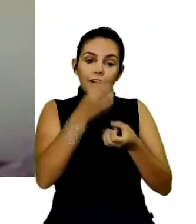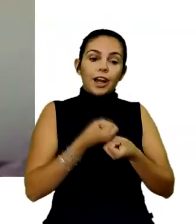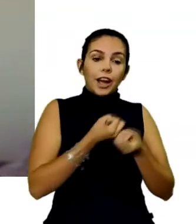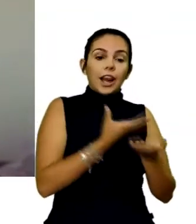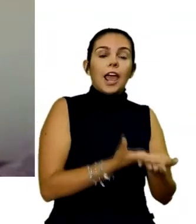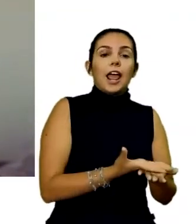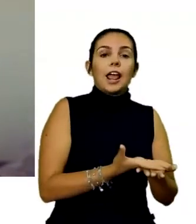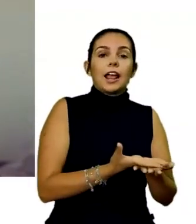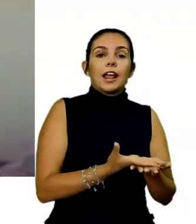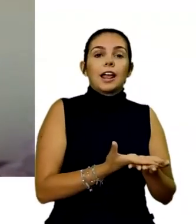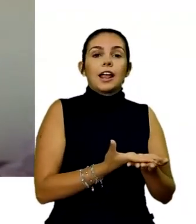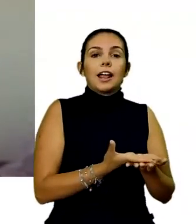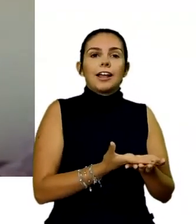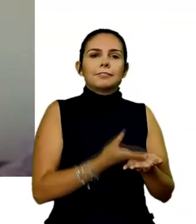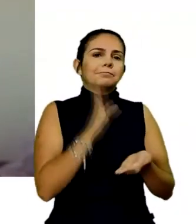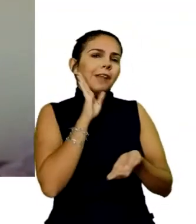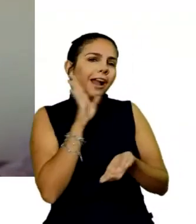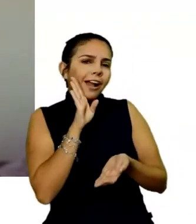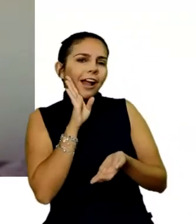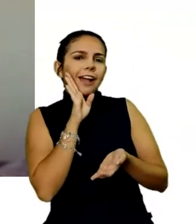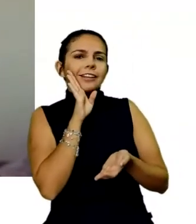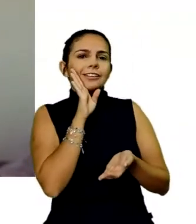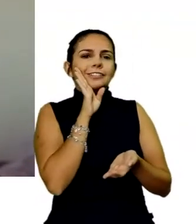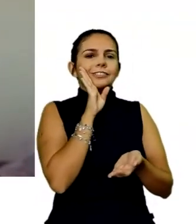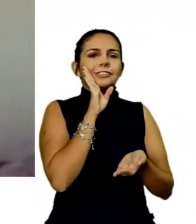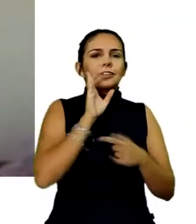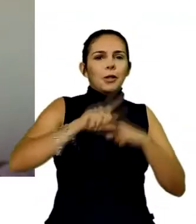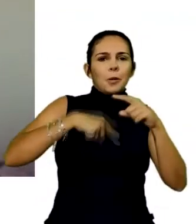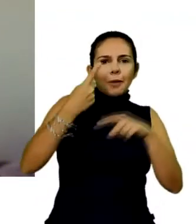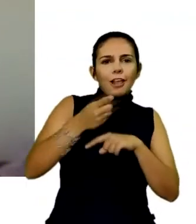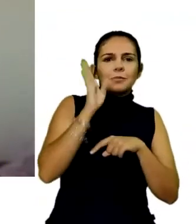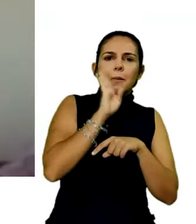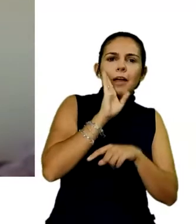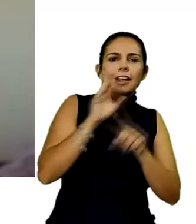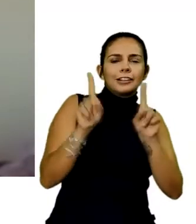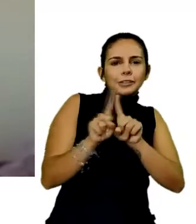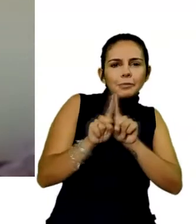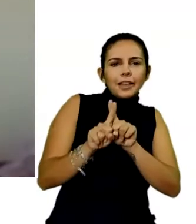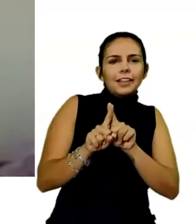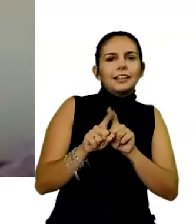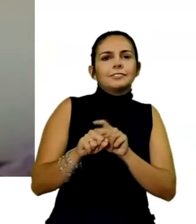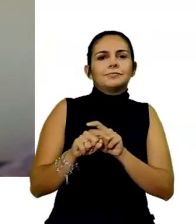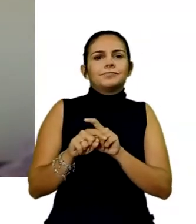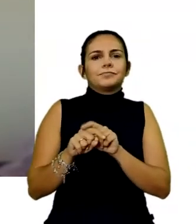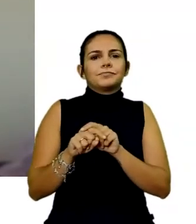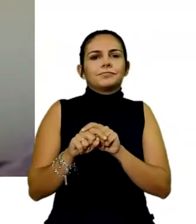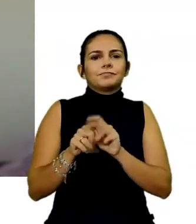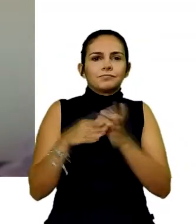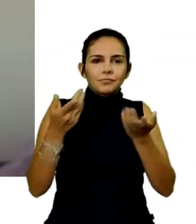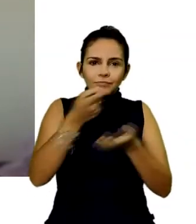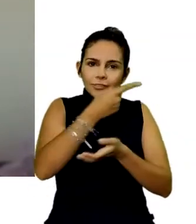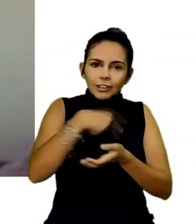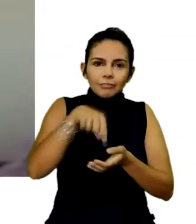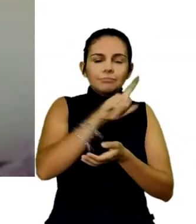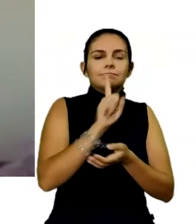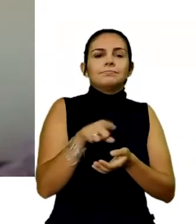aquela questãozinha, ficou bacana, e será que o próximo fica bacana também? Né? Então,